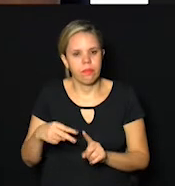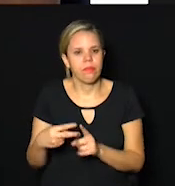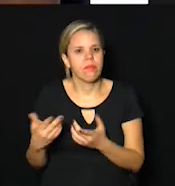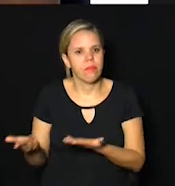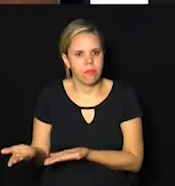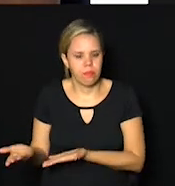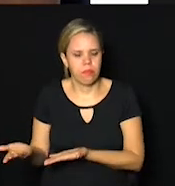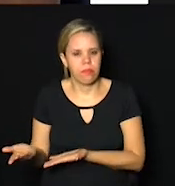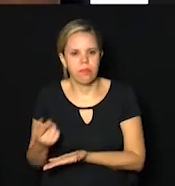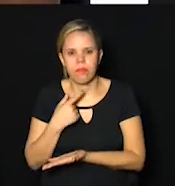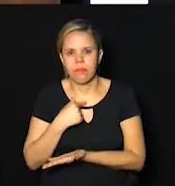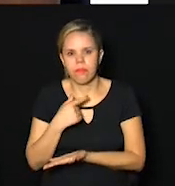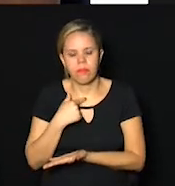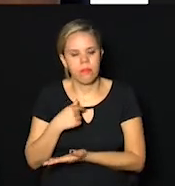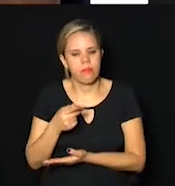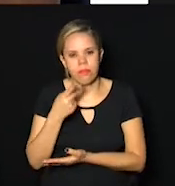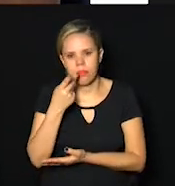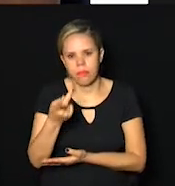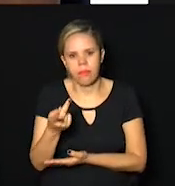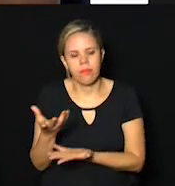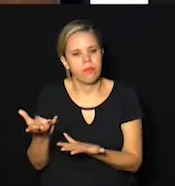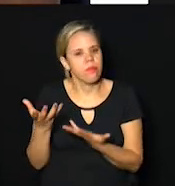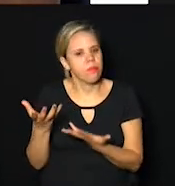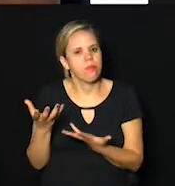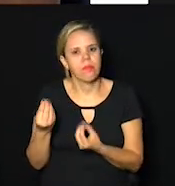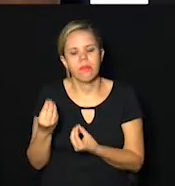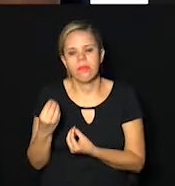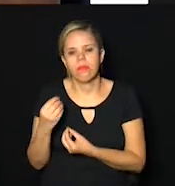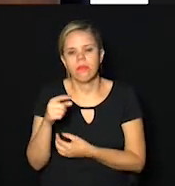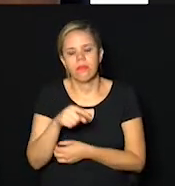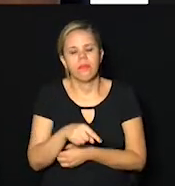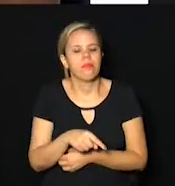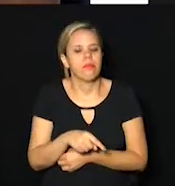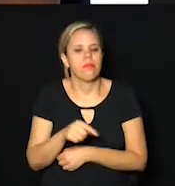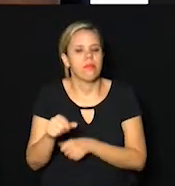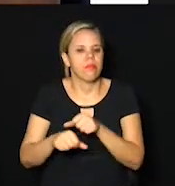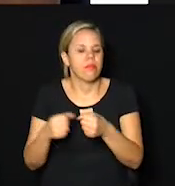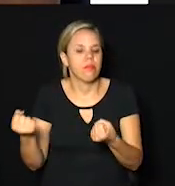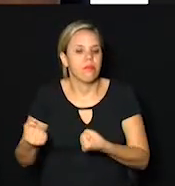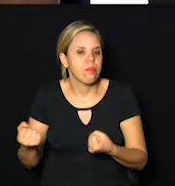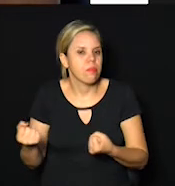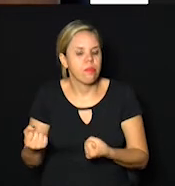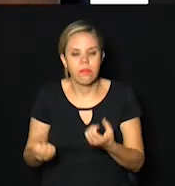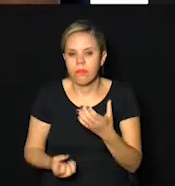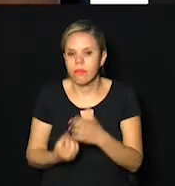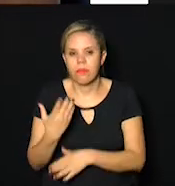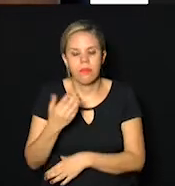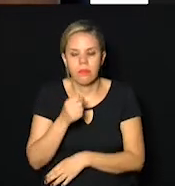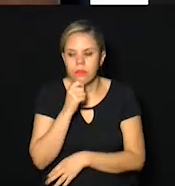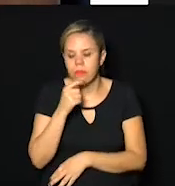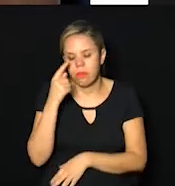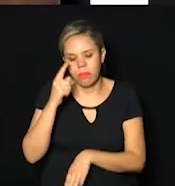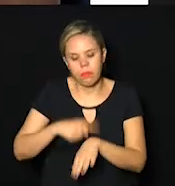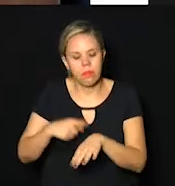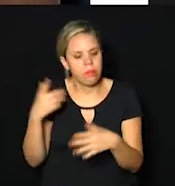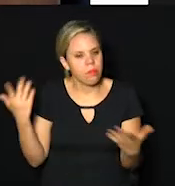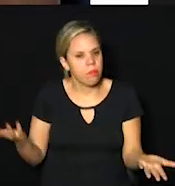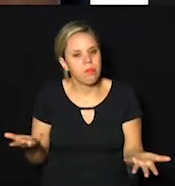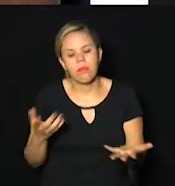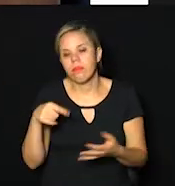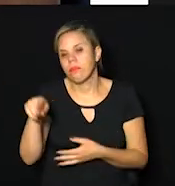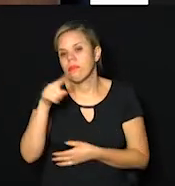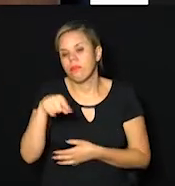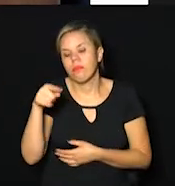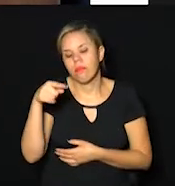tá? Desejo é quando eu falo, queria tanto, nossa, quero tanto trocar de carro, mas eu não criei ainda um momento. Mas eu quero que vocês olhem